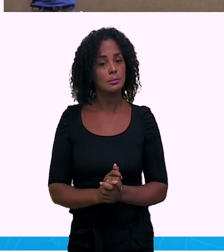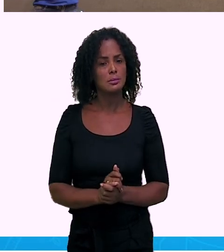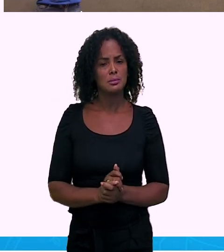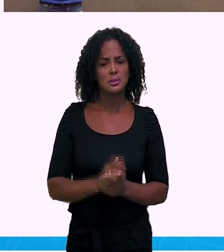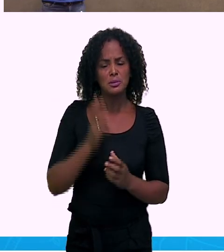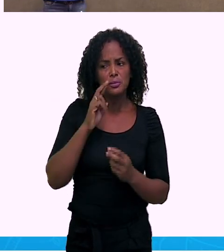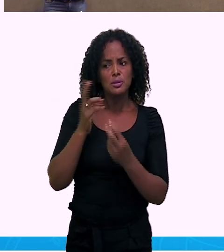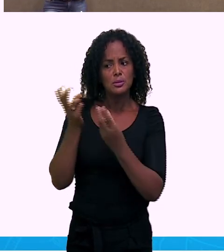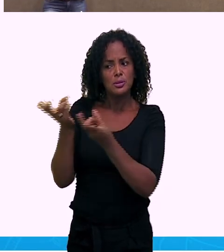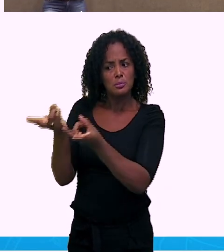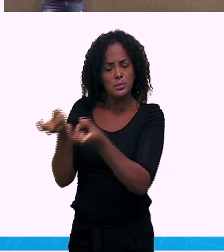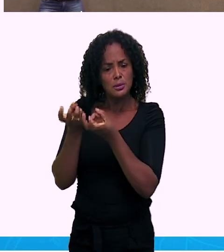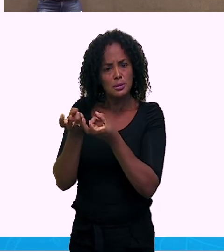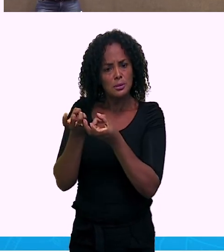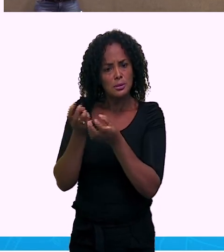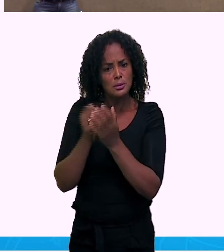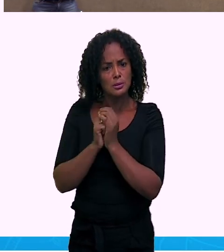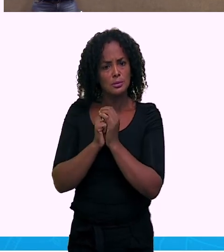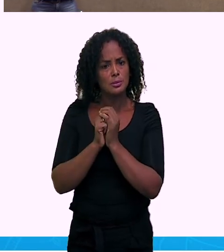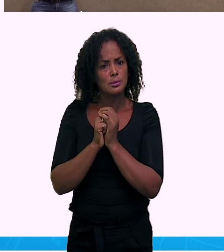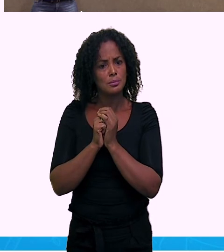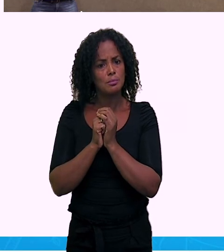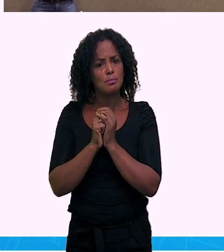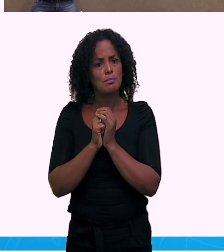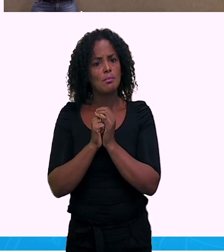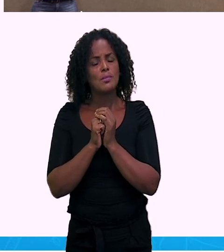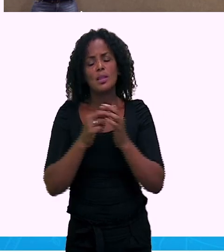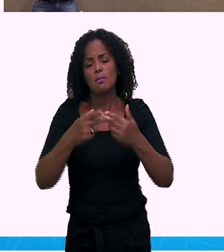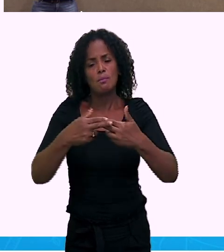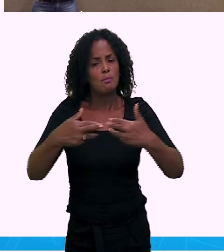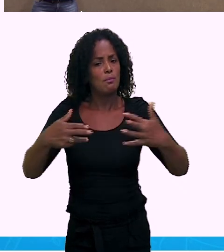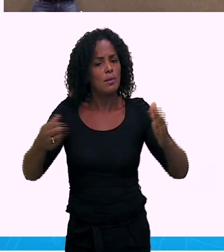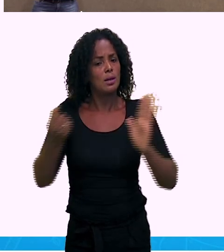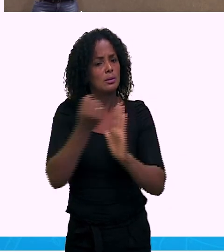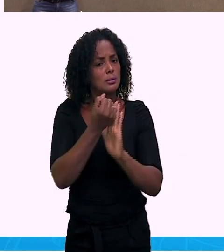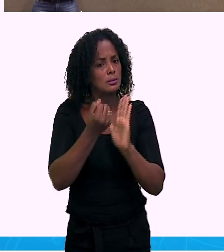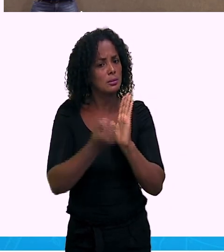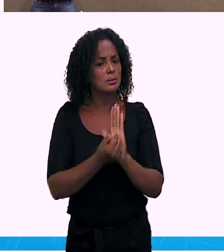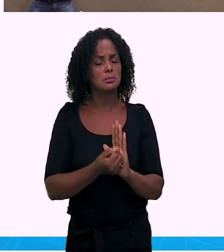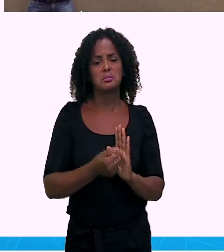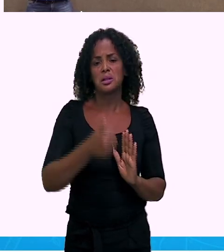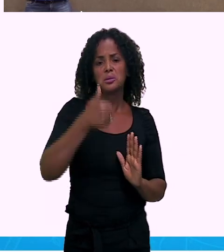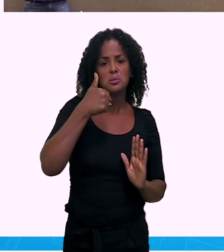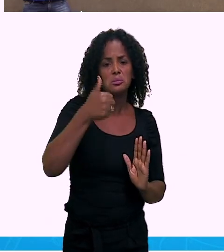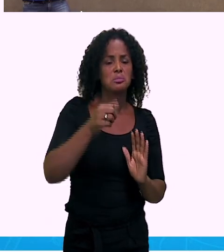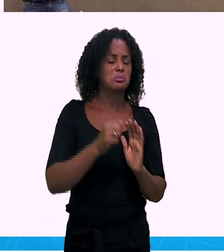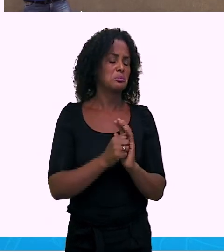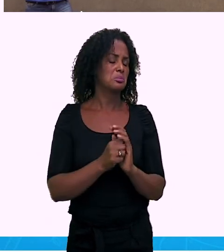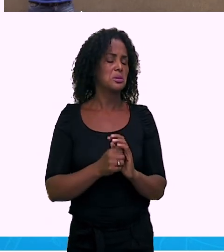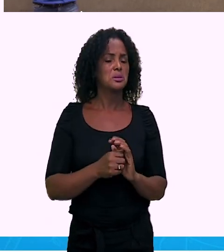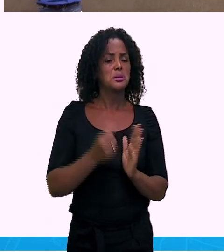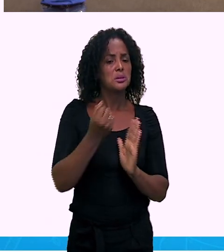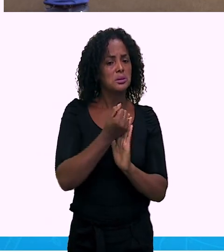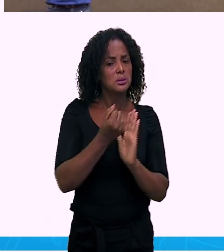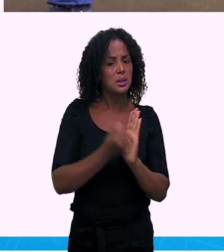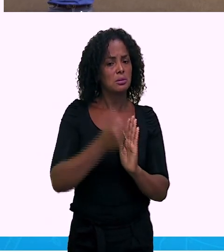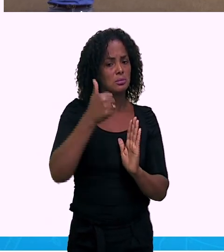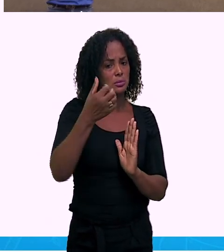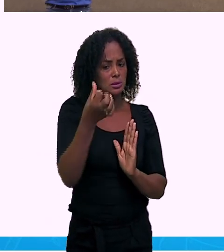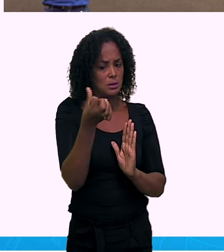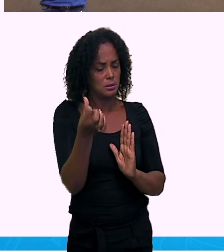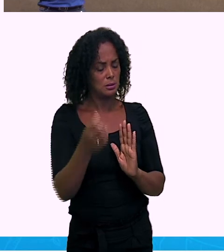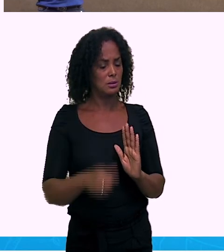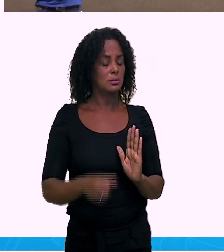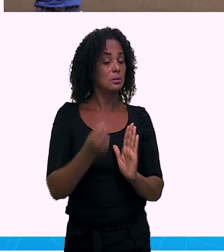podem observar aí em cima que eu coloquei, vários séculos, século I, século X, século XVI,